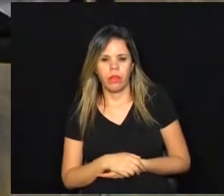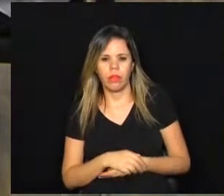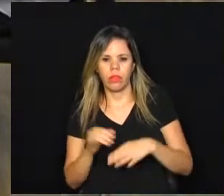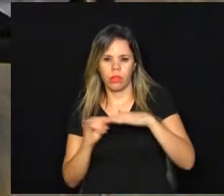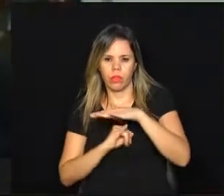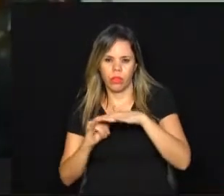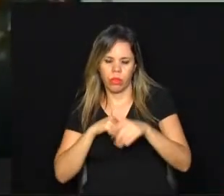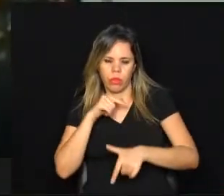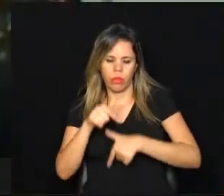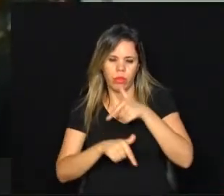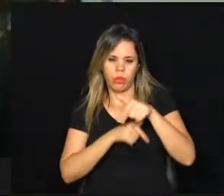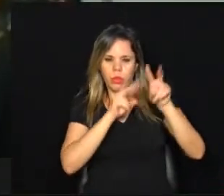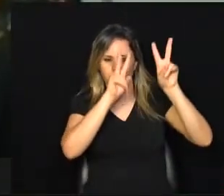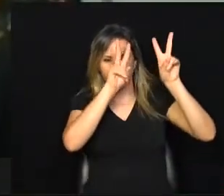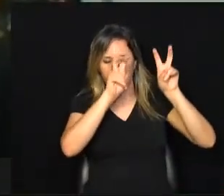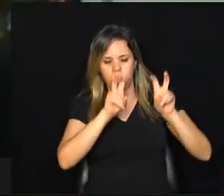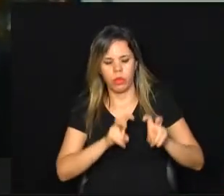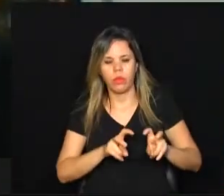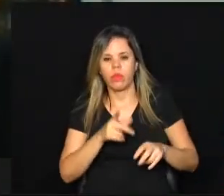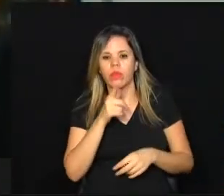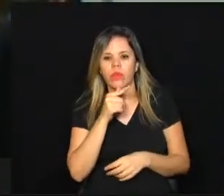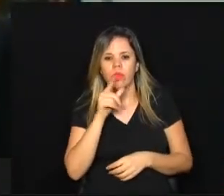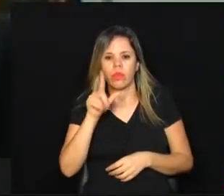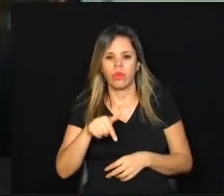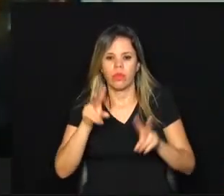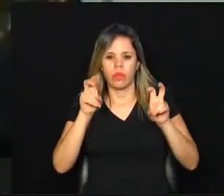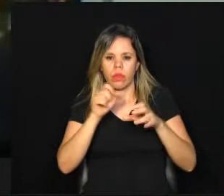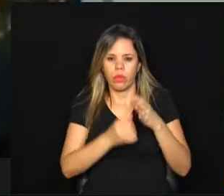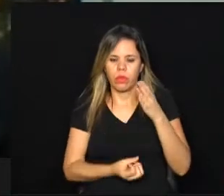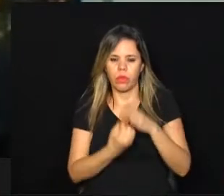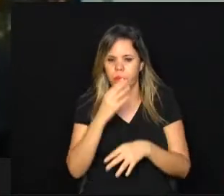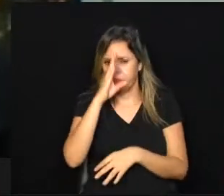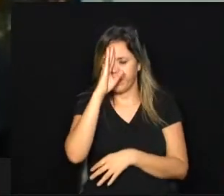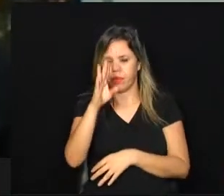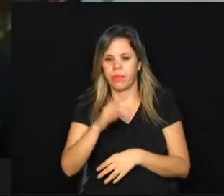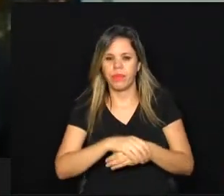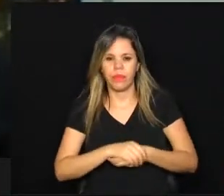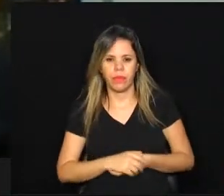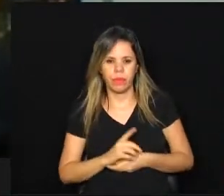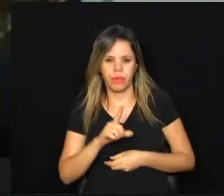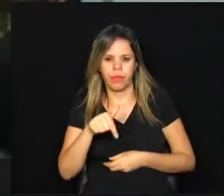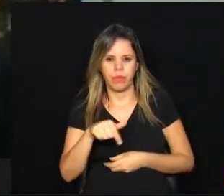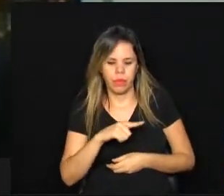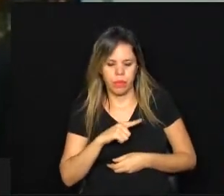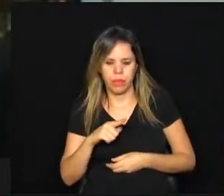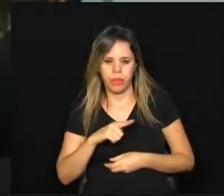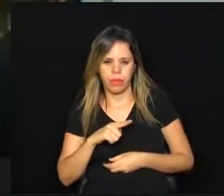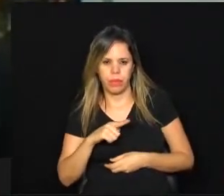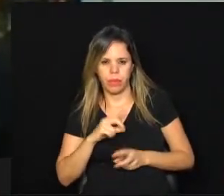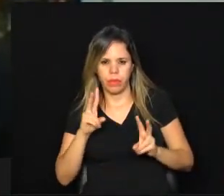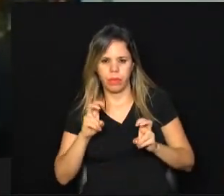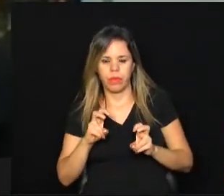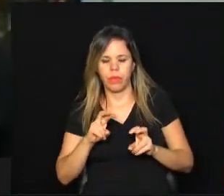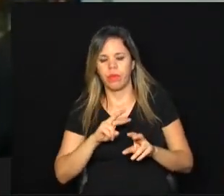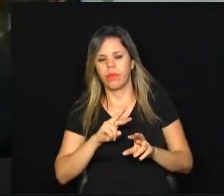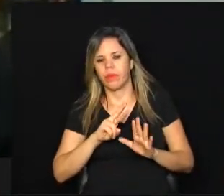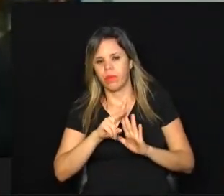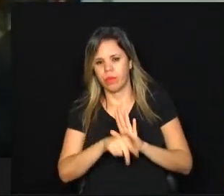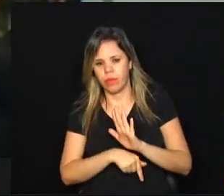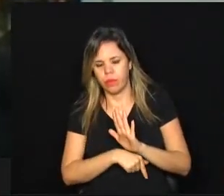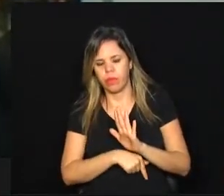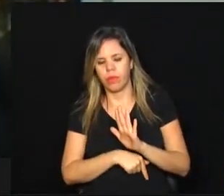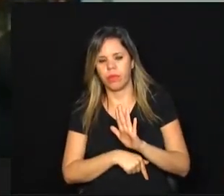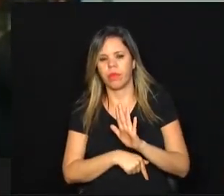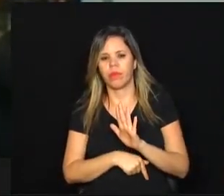temas transversais, né? A água é o tema gerador principal. E depois nós temos os temas transversais, que é